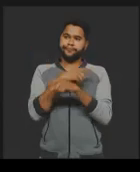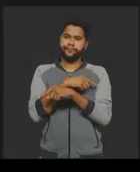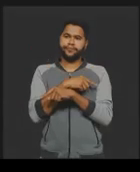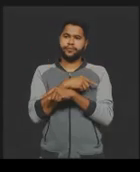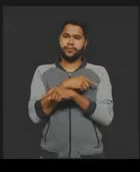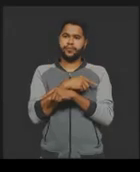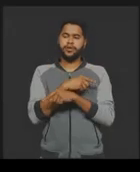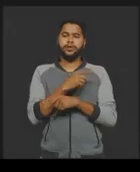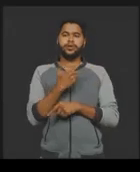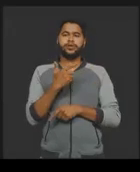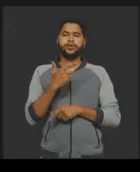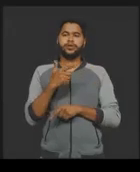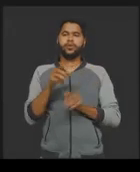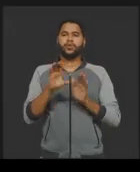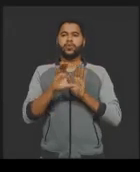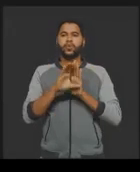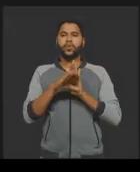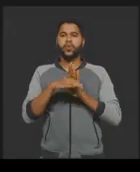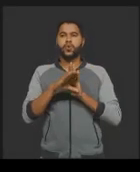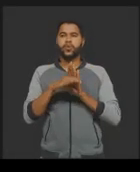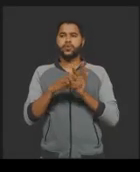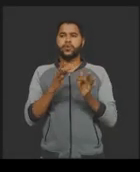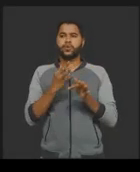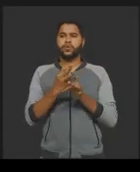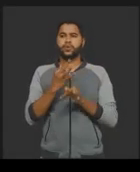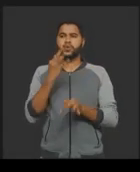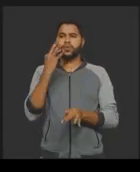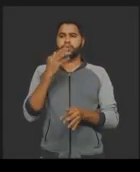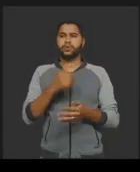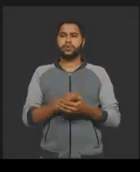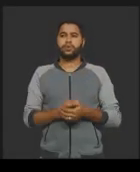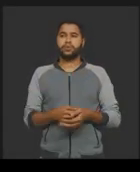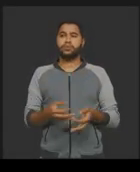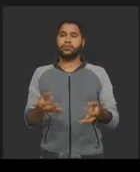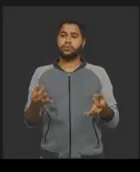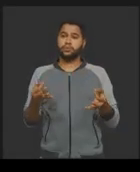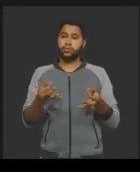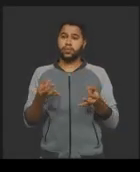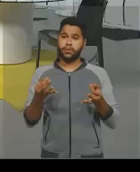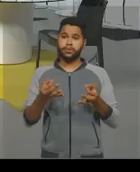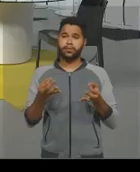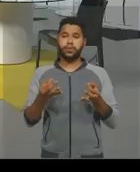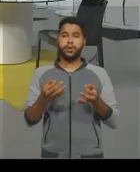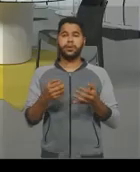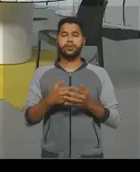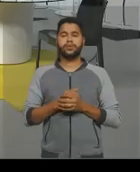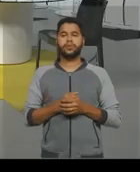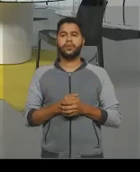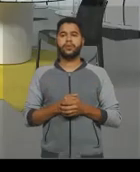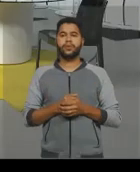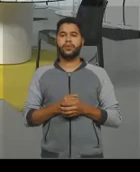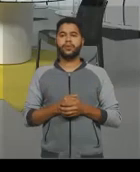não envolvam conceitos de física? Perfeito. Olha o medo aí